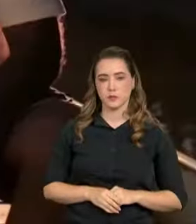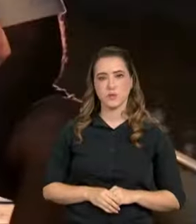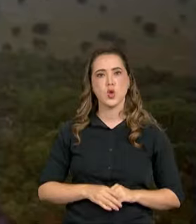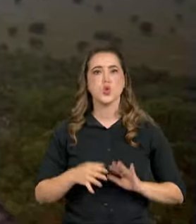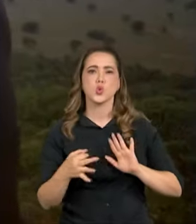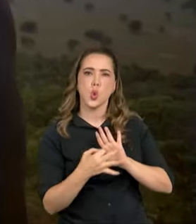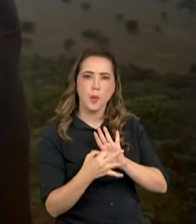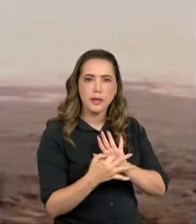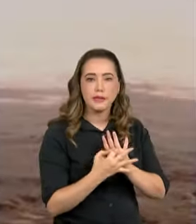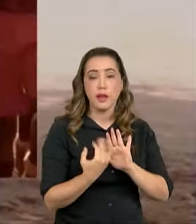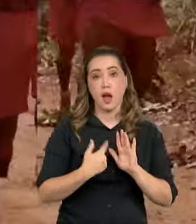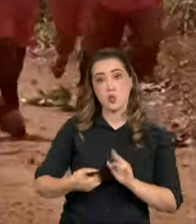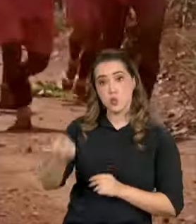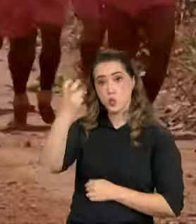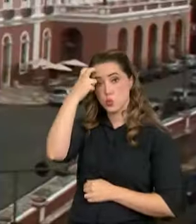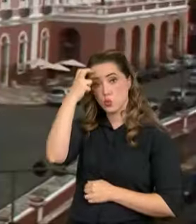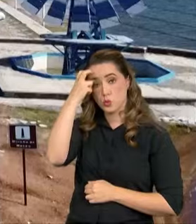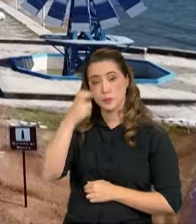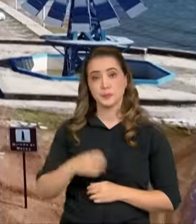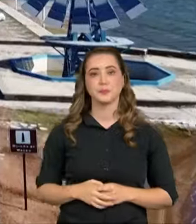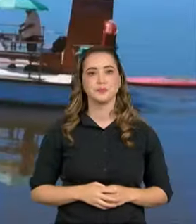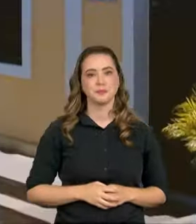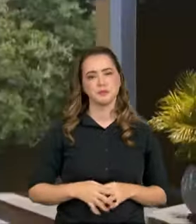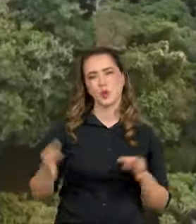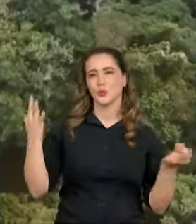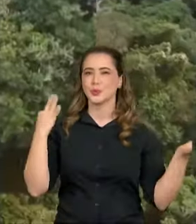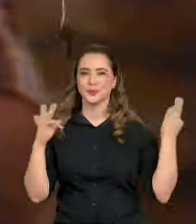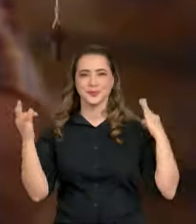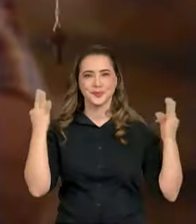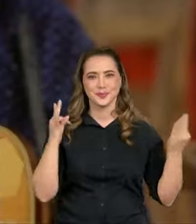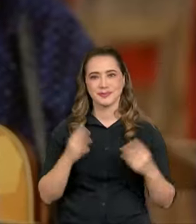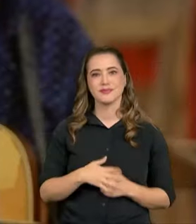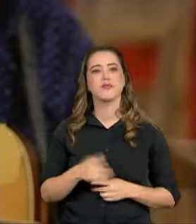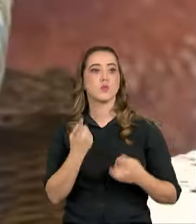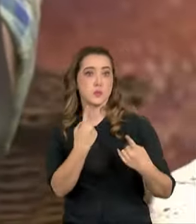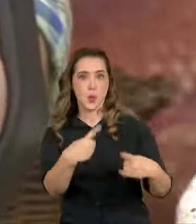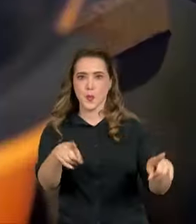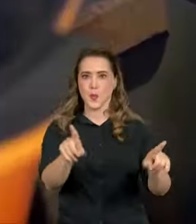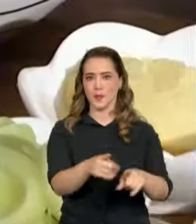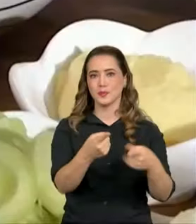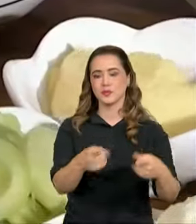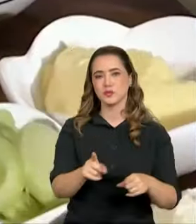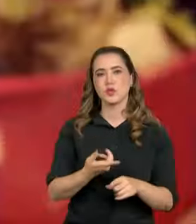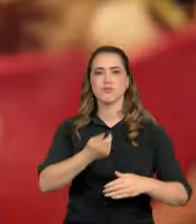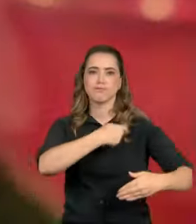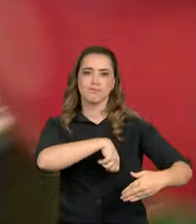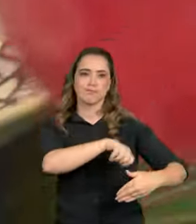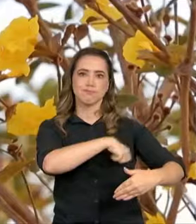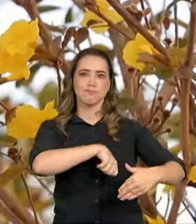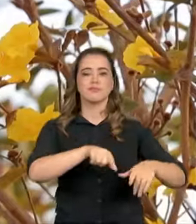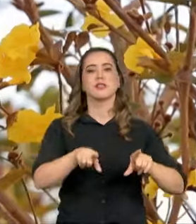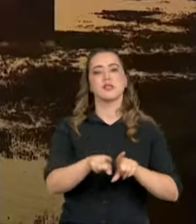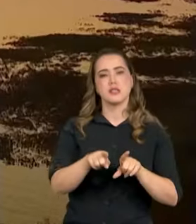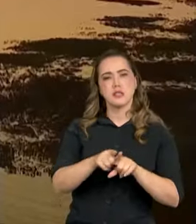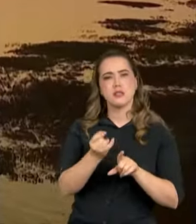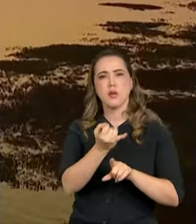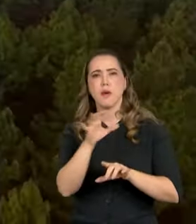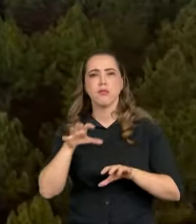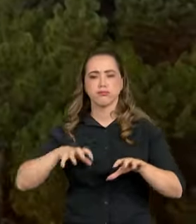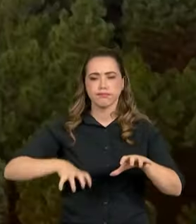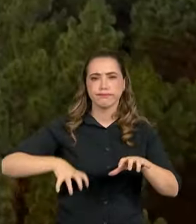Documentários, cultura, turismo, música. culinária e os